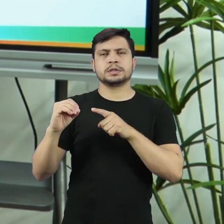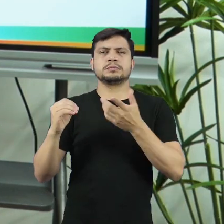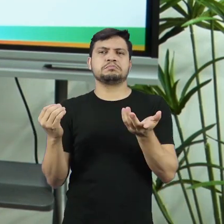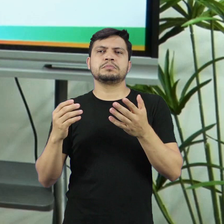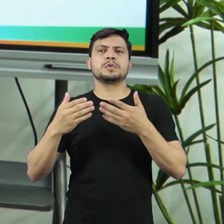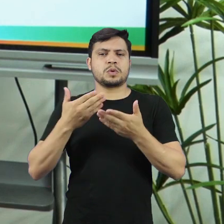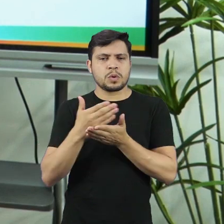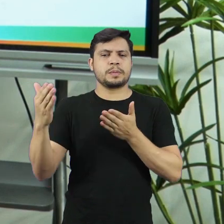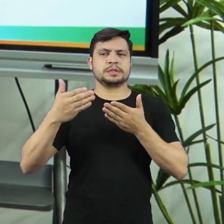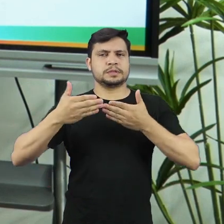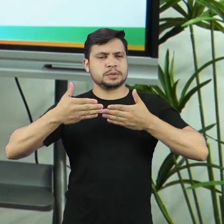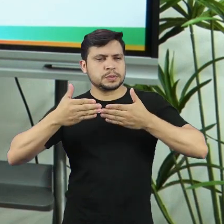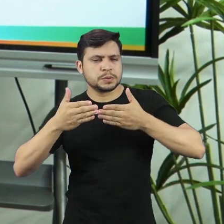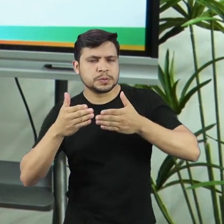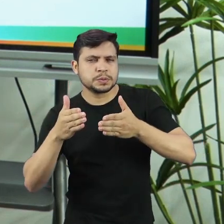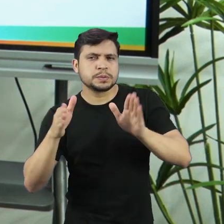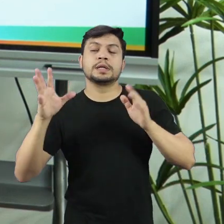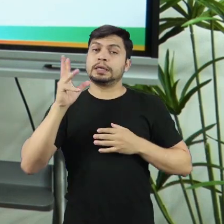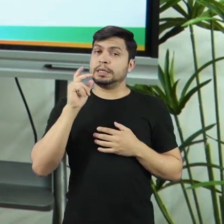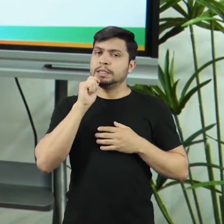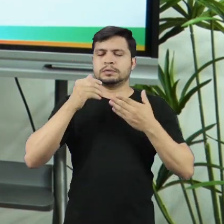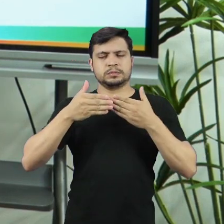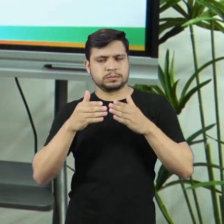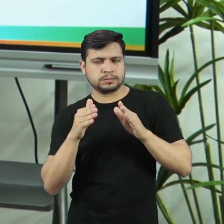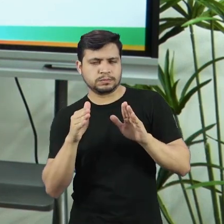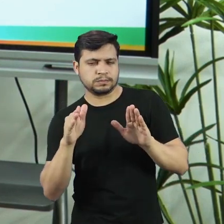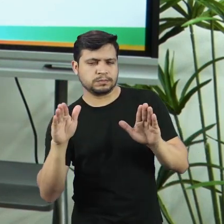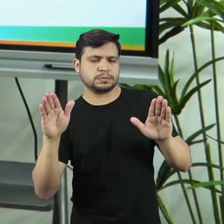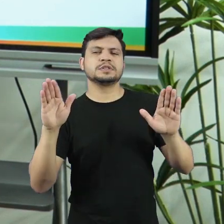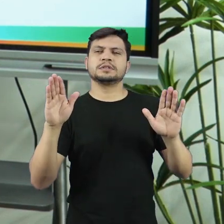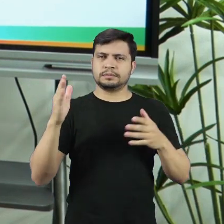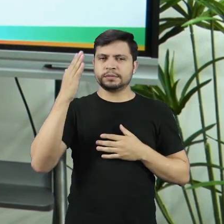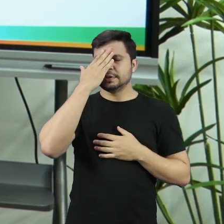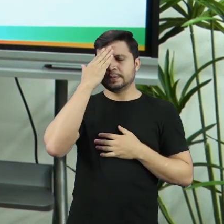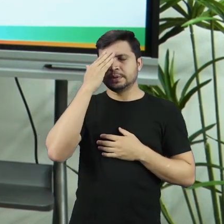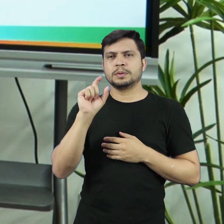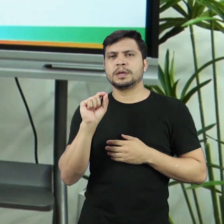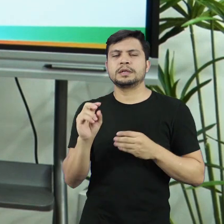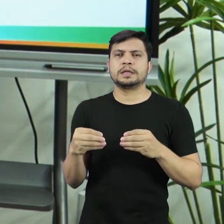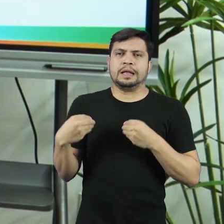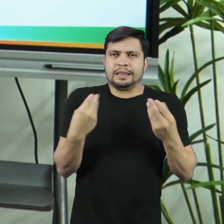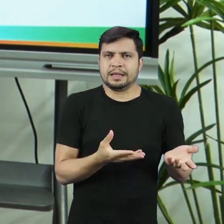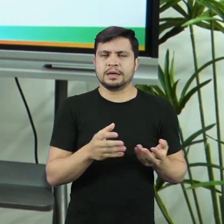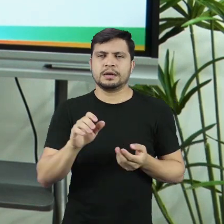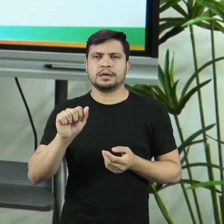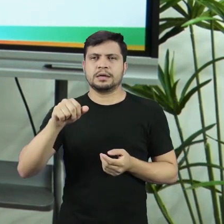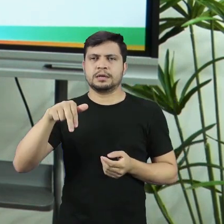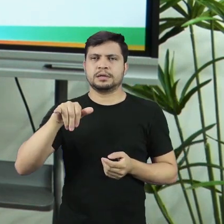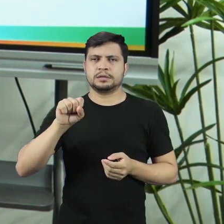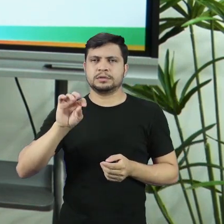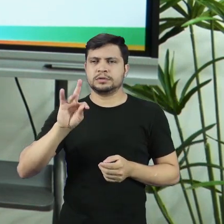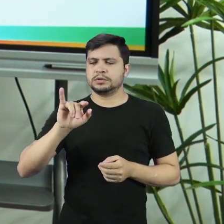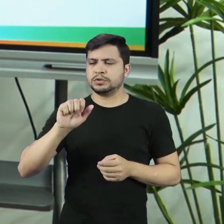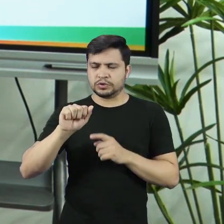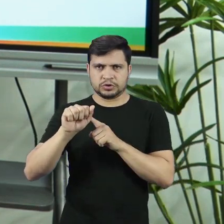de forma muito lenta, de forma gradual, concedendo, entre mil aspas, anistias aos presos políticos, aqueles que tinham sido